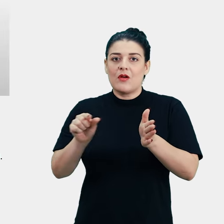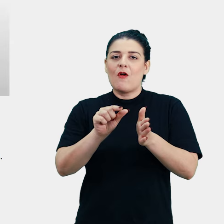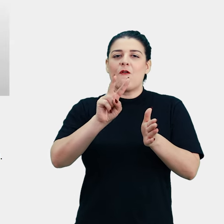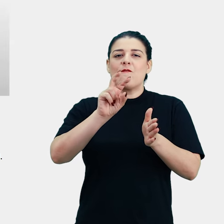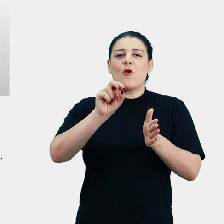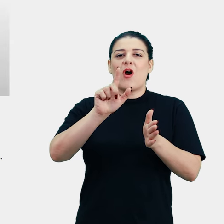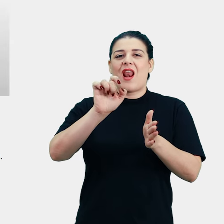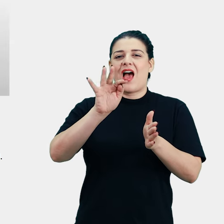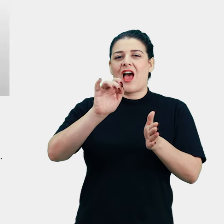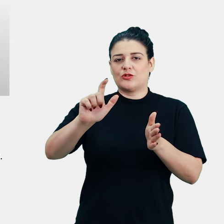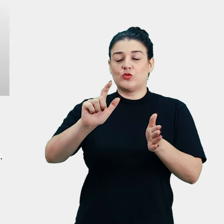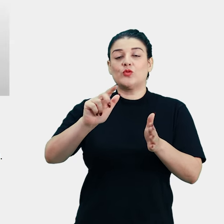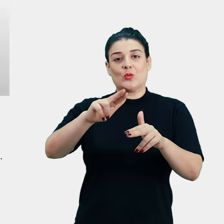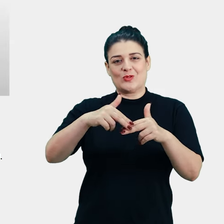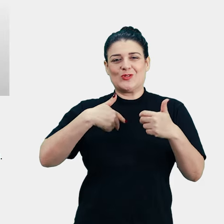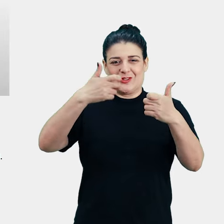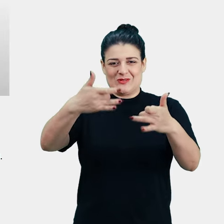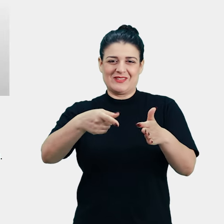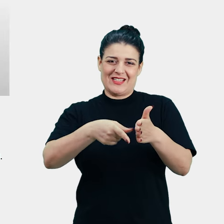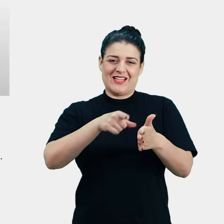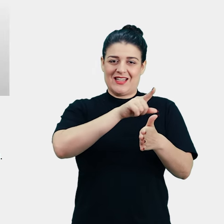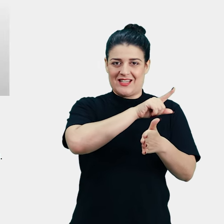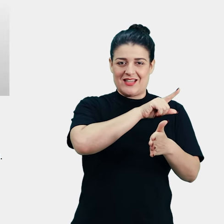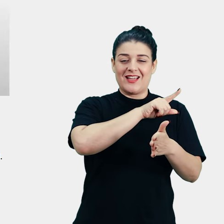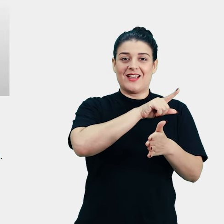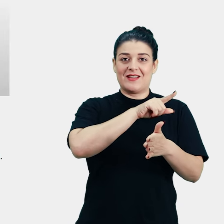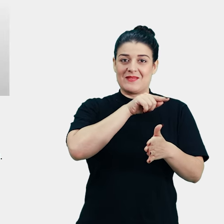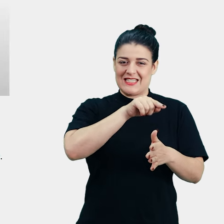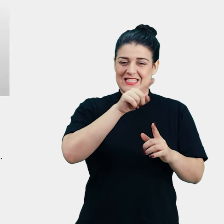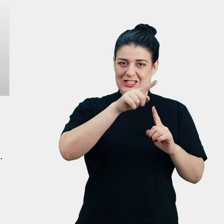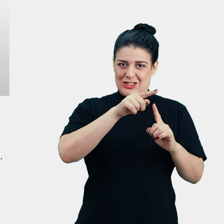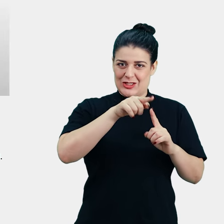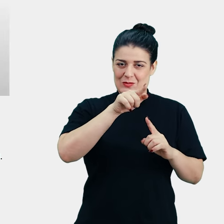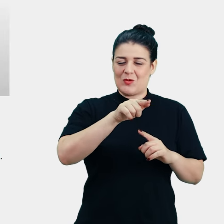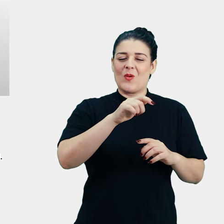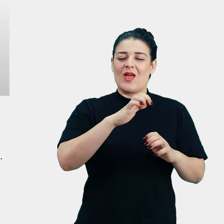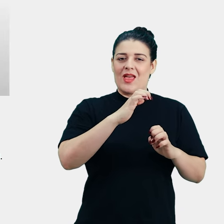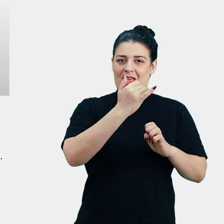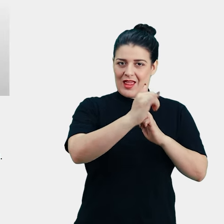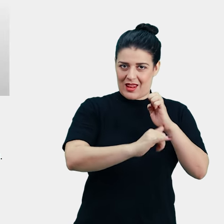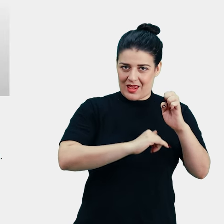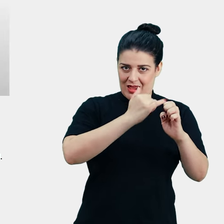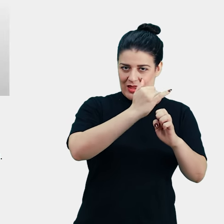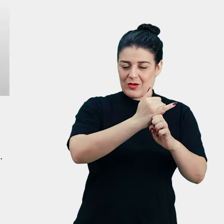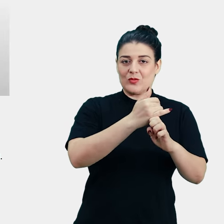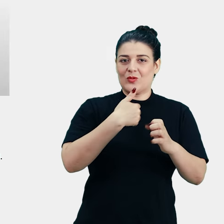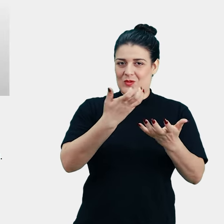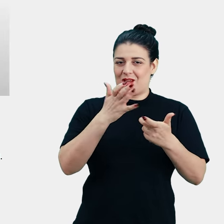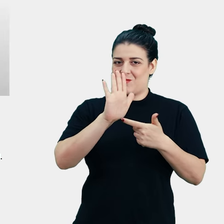voláteis. Por isso que eu mencionei anteriormente que essa fonte de ionização por elétron e a outra que eu irei